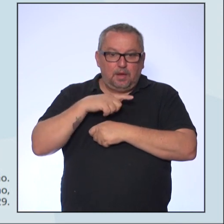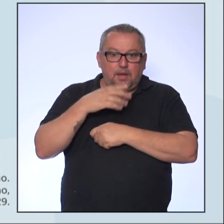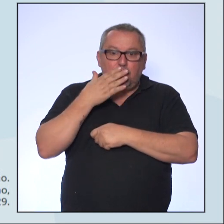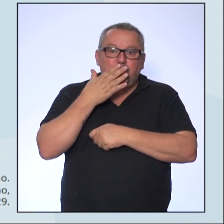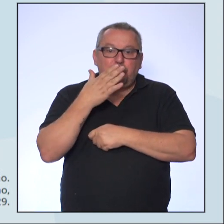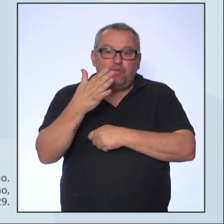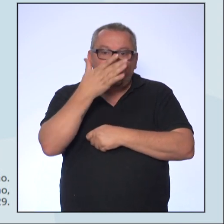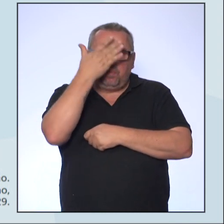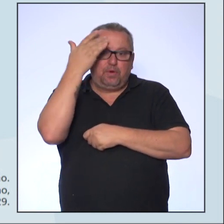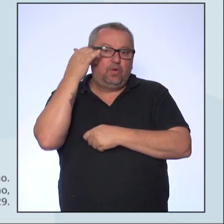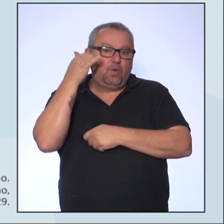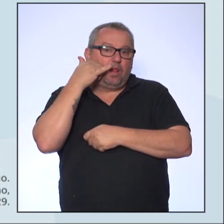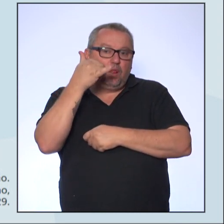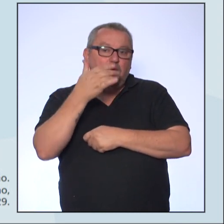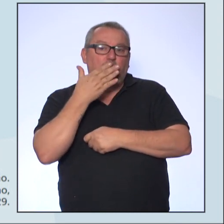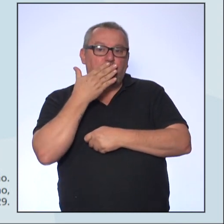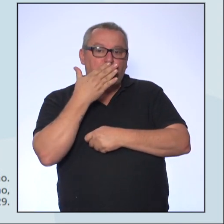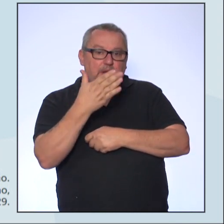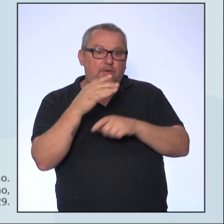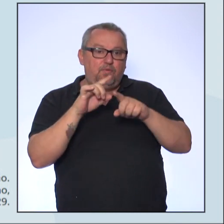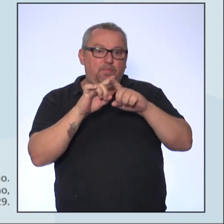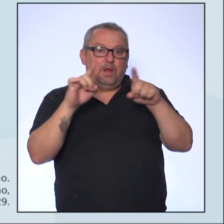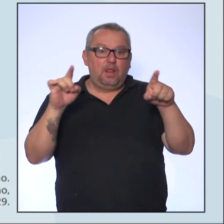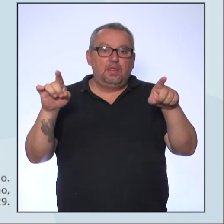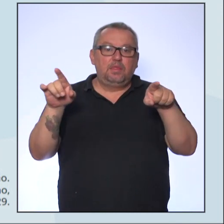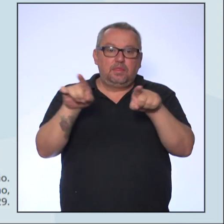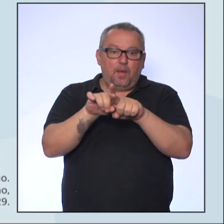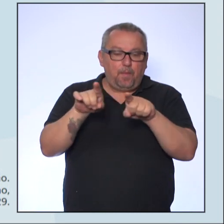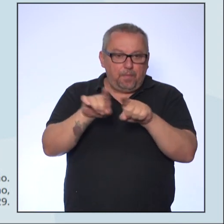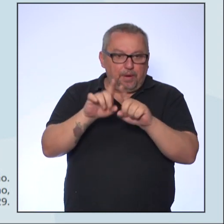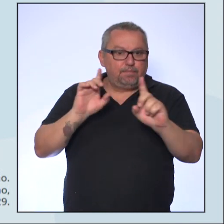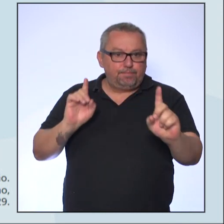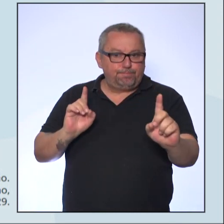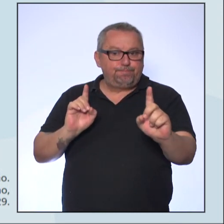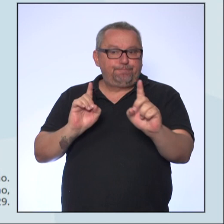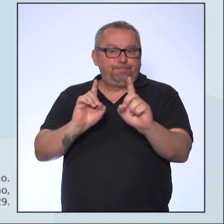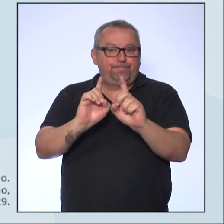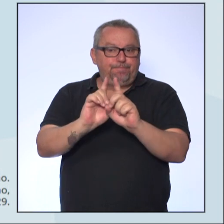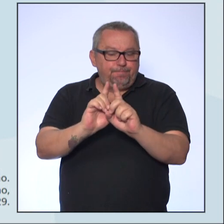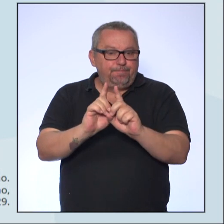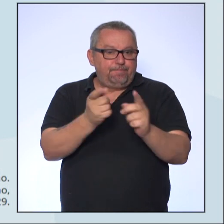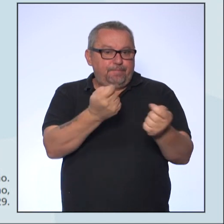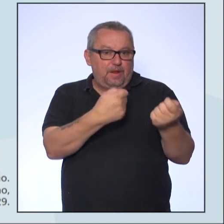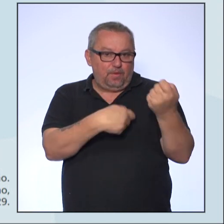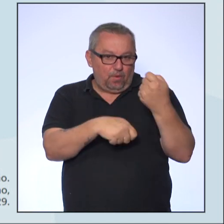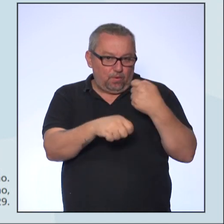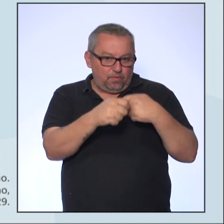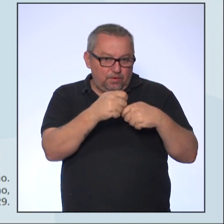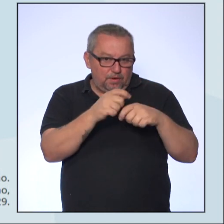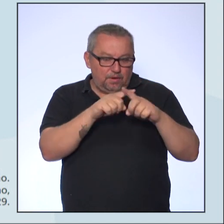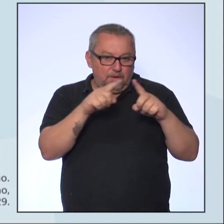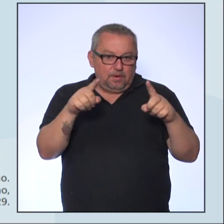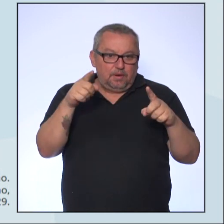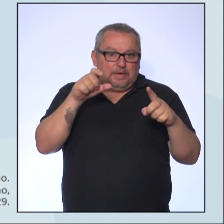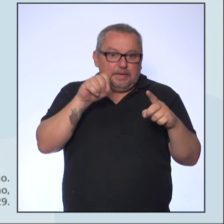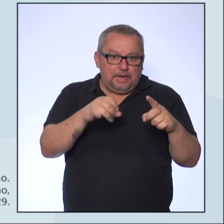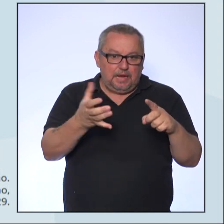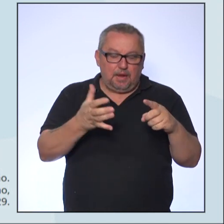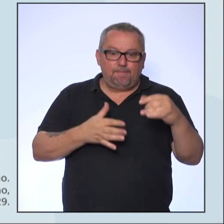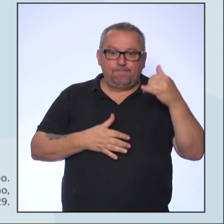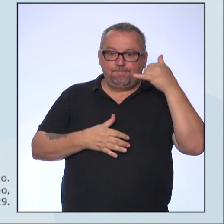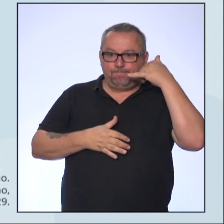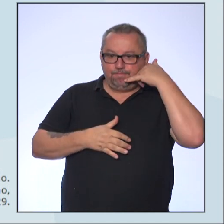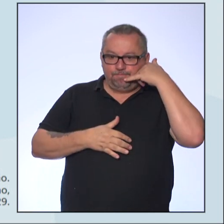clientes por telefone, mas atende também na loja. Para o atendimento telefônico,